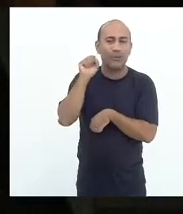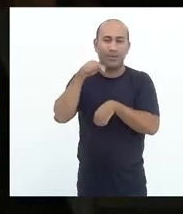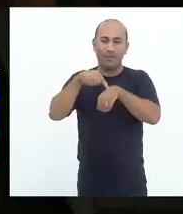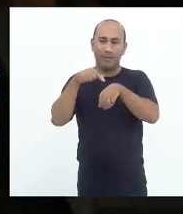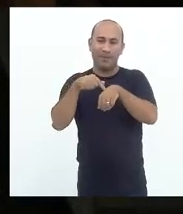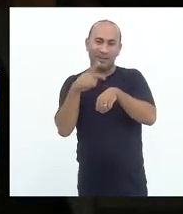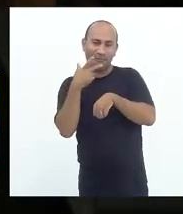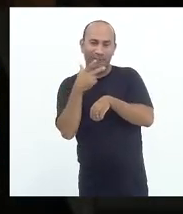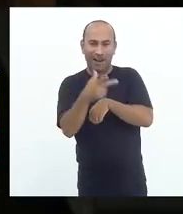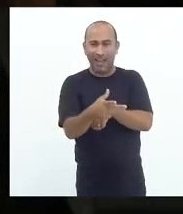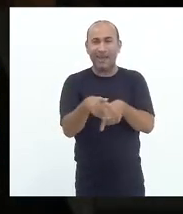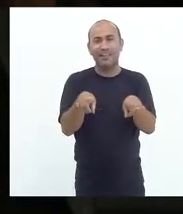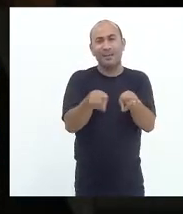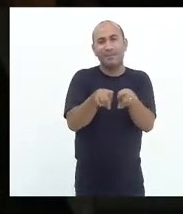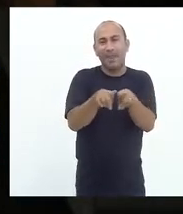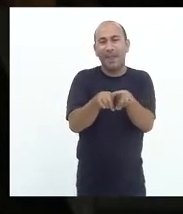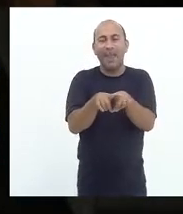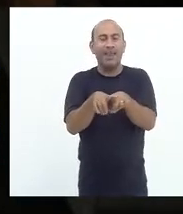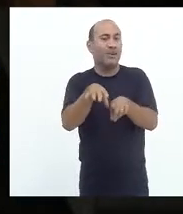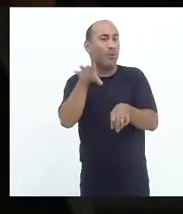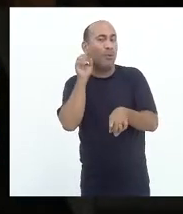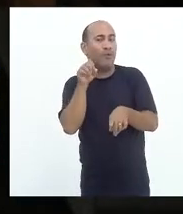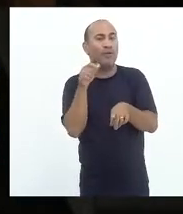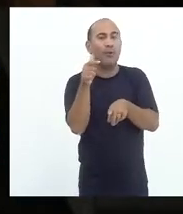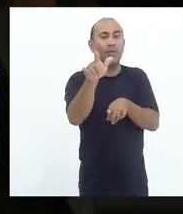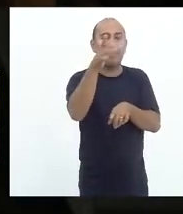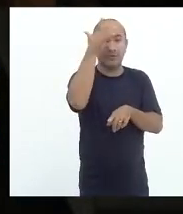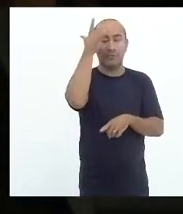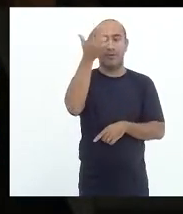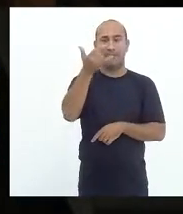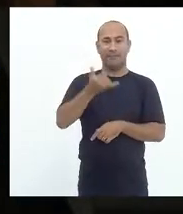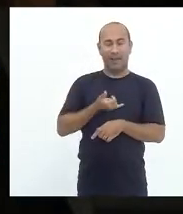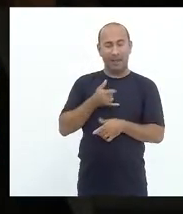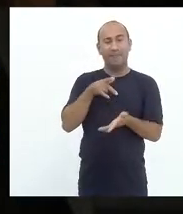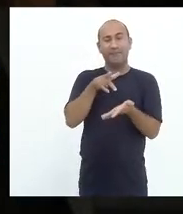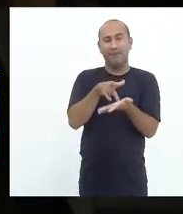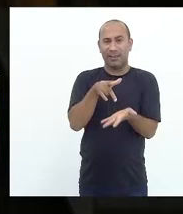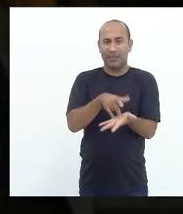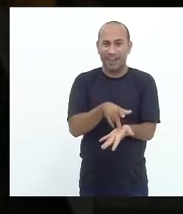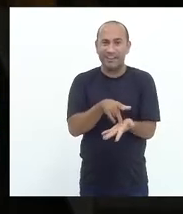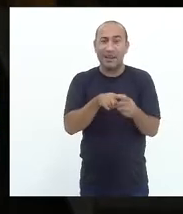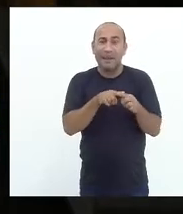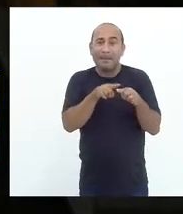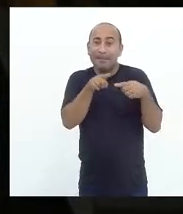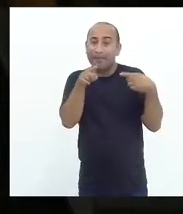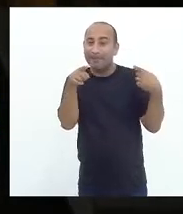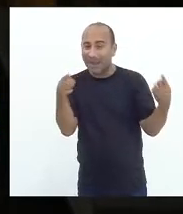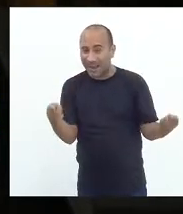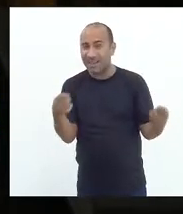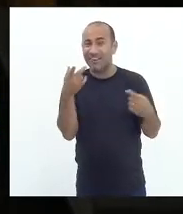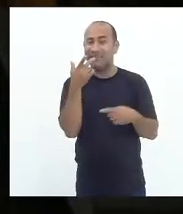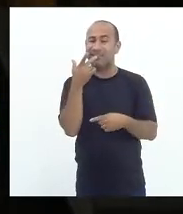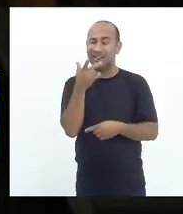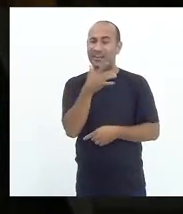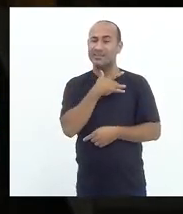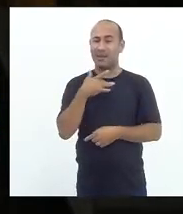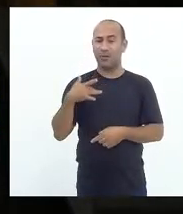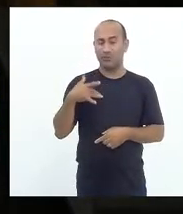a gente também não ouve direito o que o outro diz. Tudo isso é verdade, mas isso é a bem da saúde